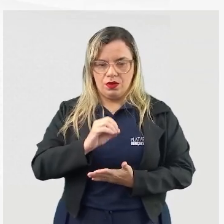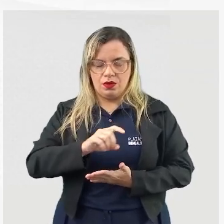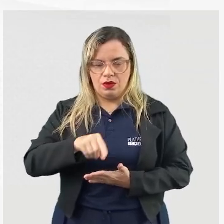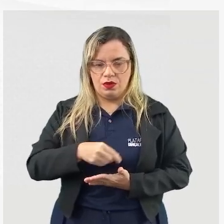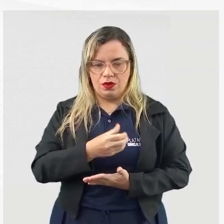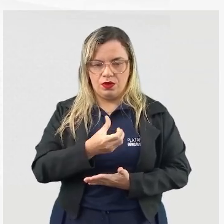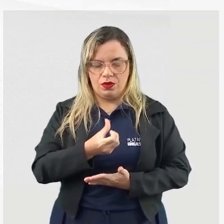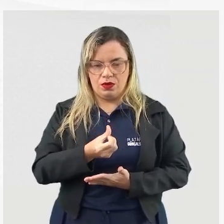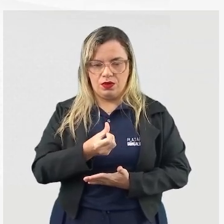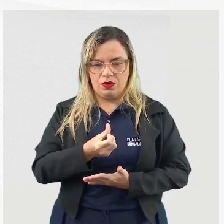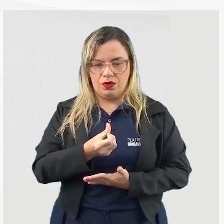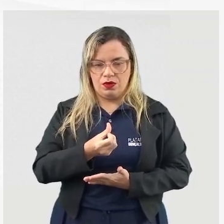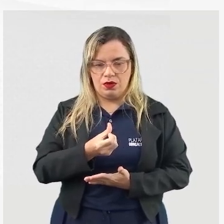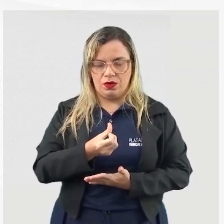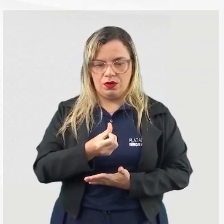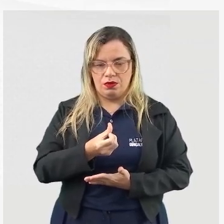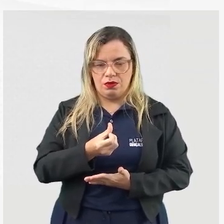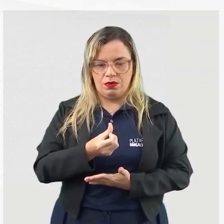0,6%.